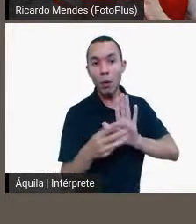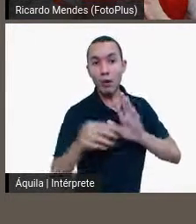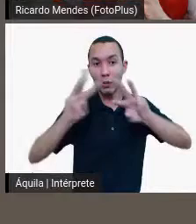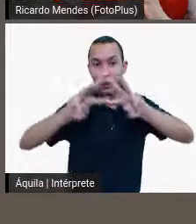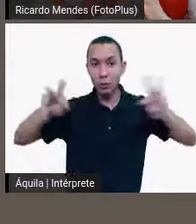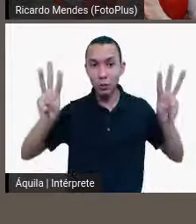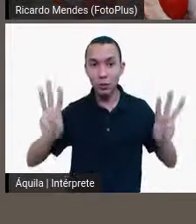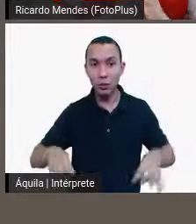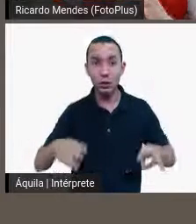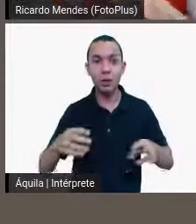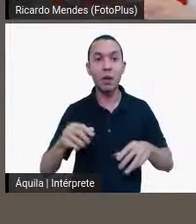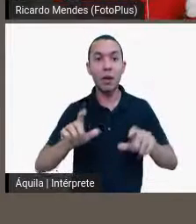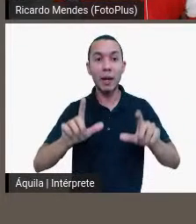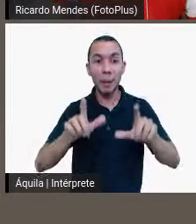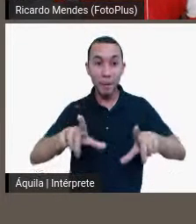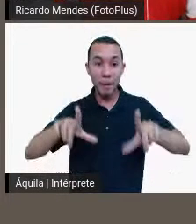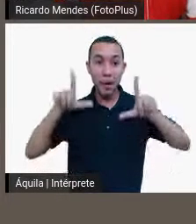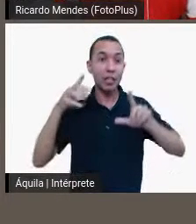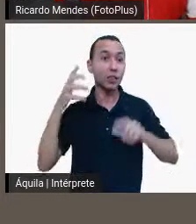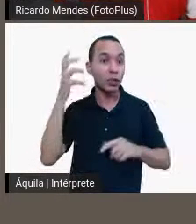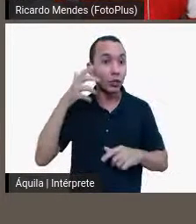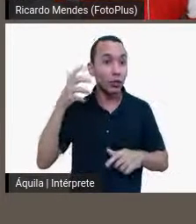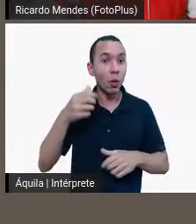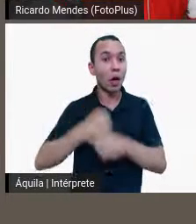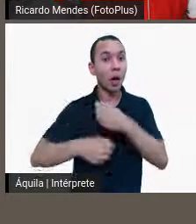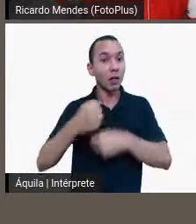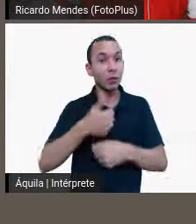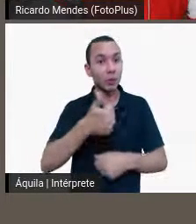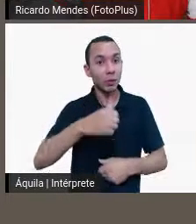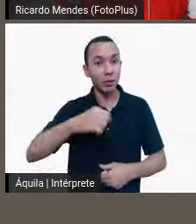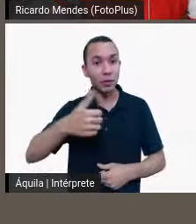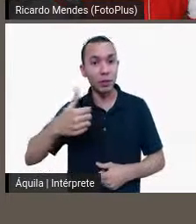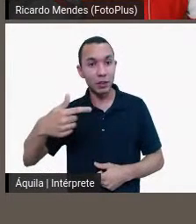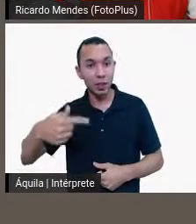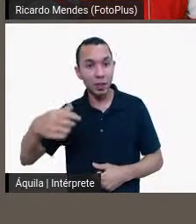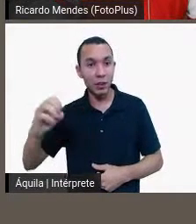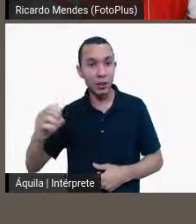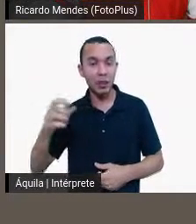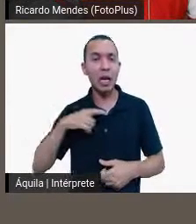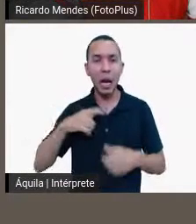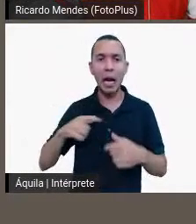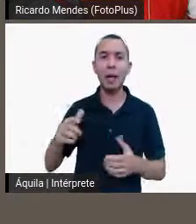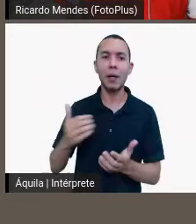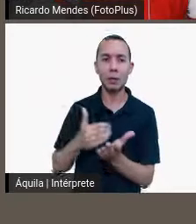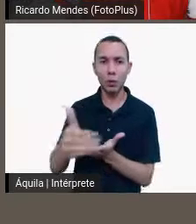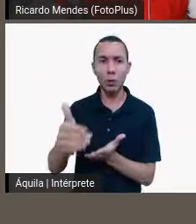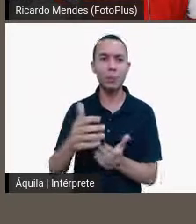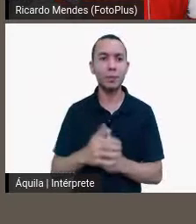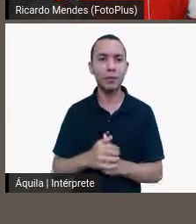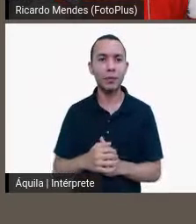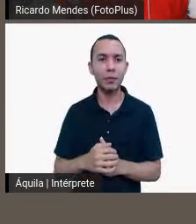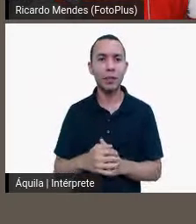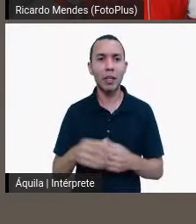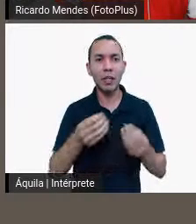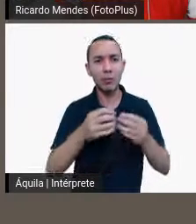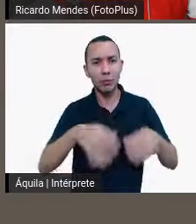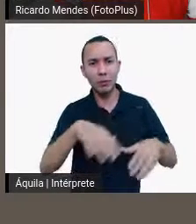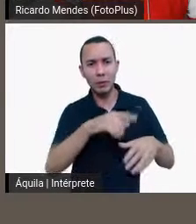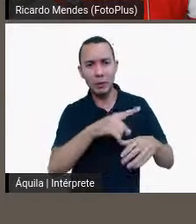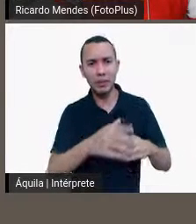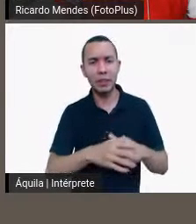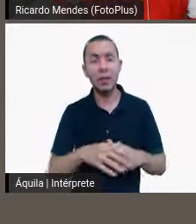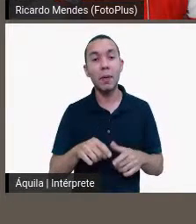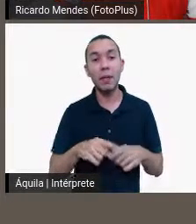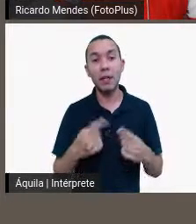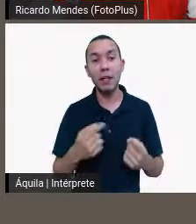do som, na década de 70, surgem ações institucionais nessas direções. Seu fracasso como modelo museográfico, no entanto, diz